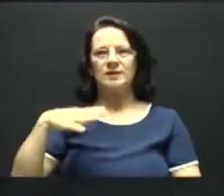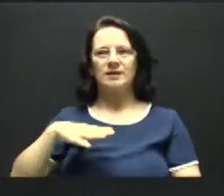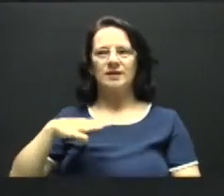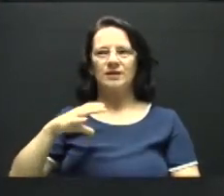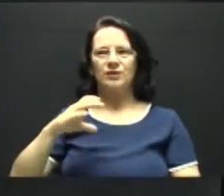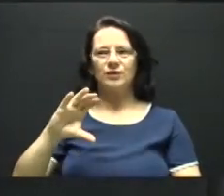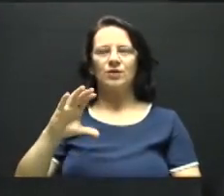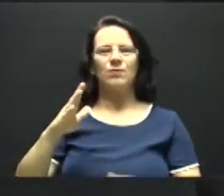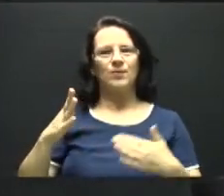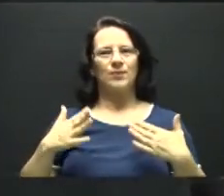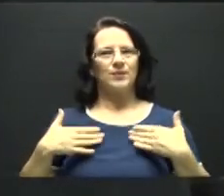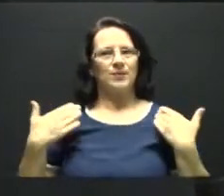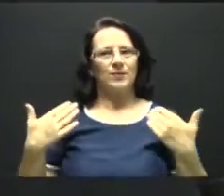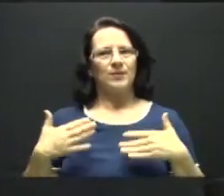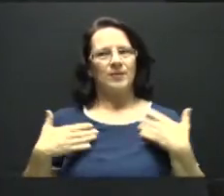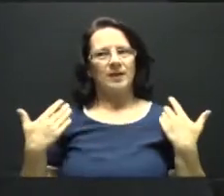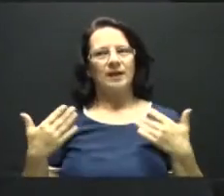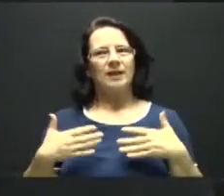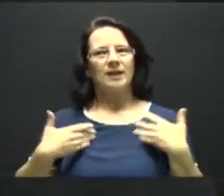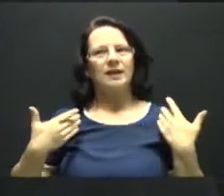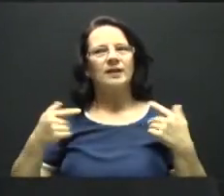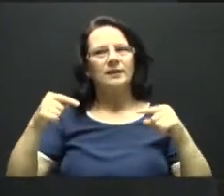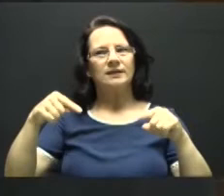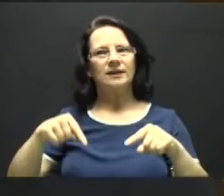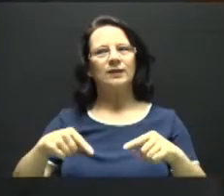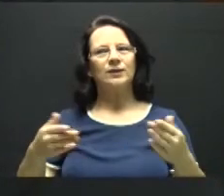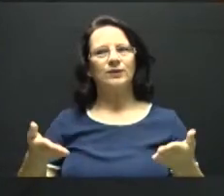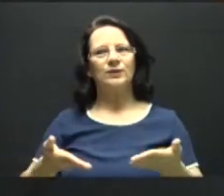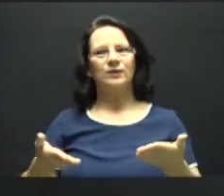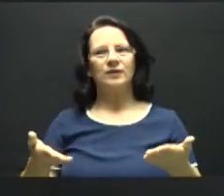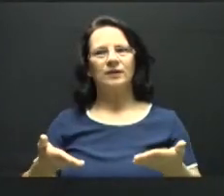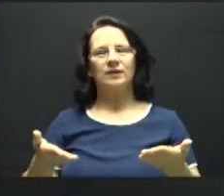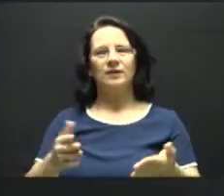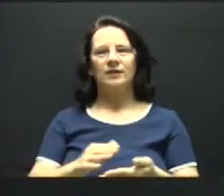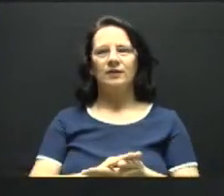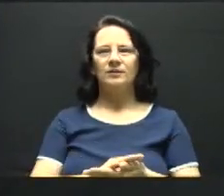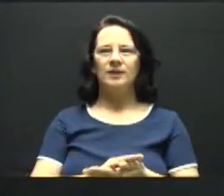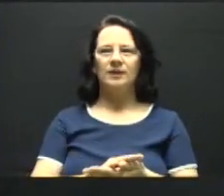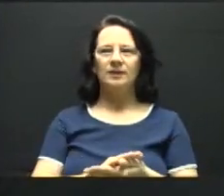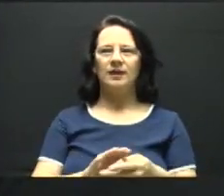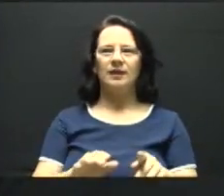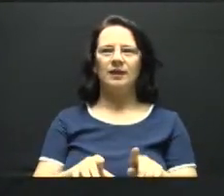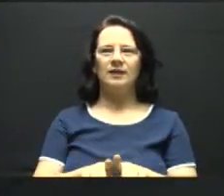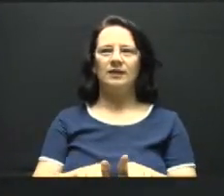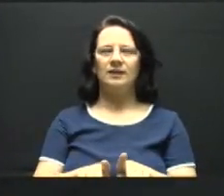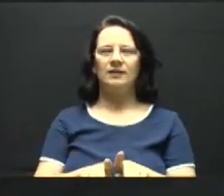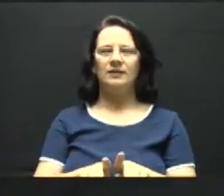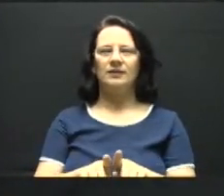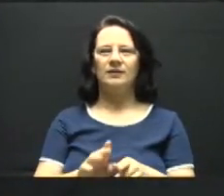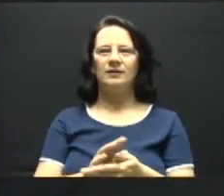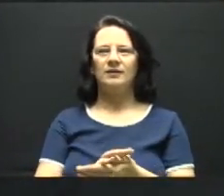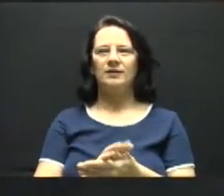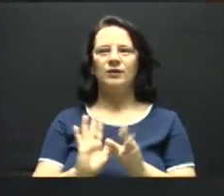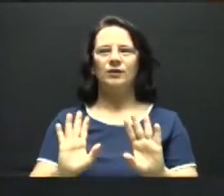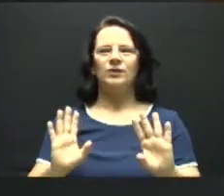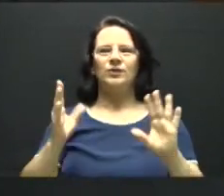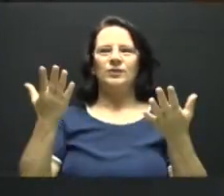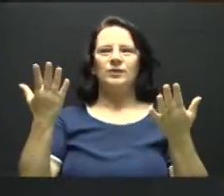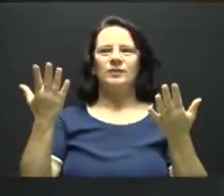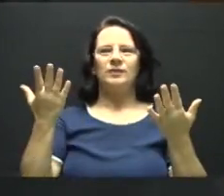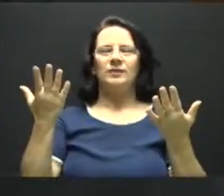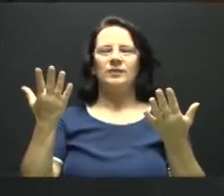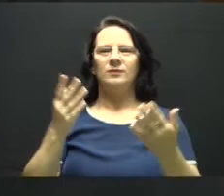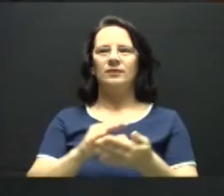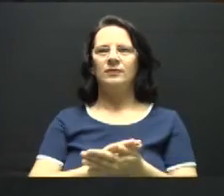uma é uma alegria muito e muito grande estar aqui nessa casa de leis para esse dia tão importante a homenagem ao